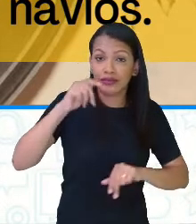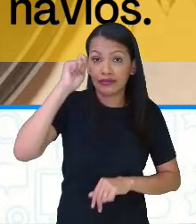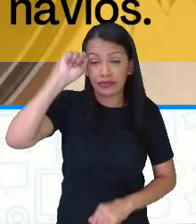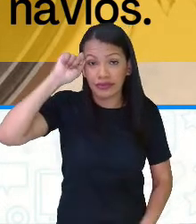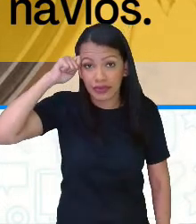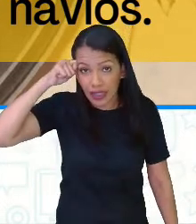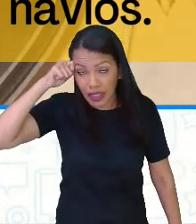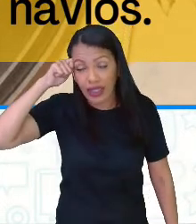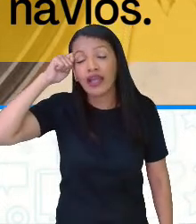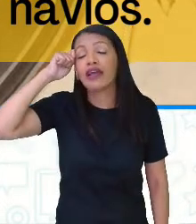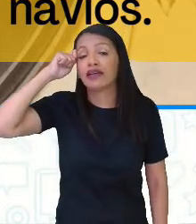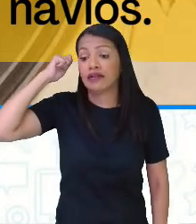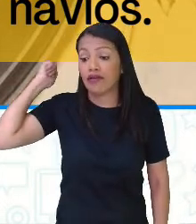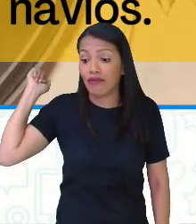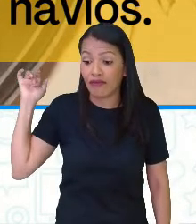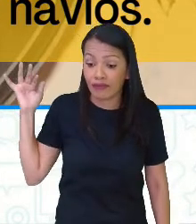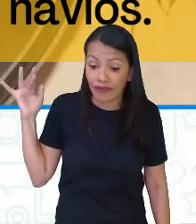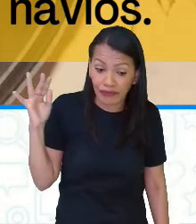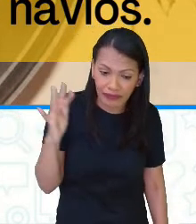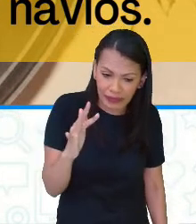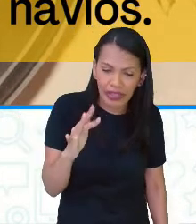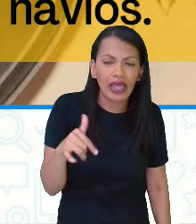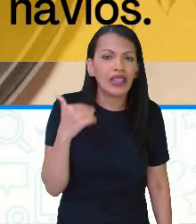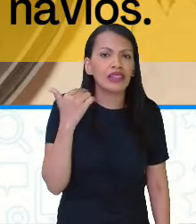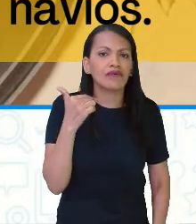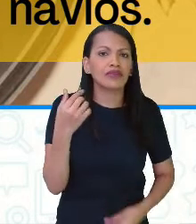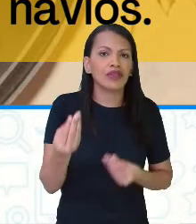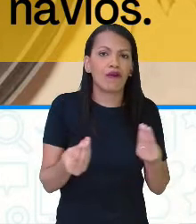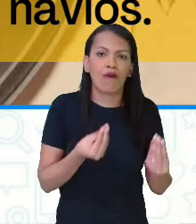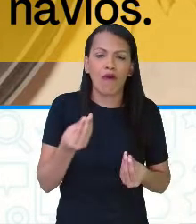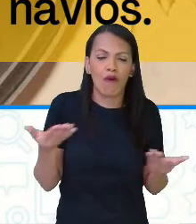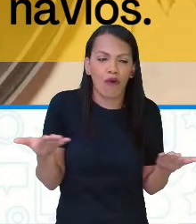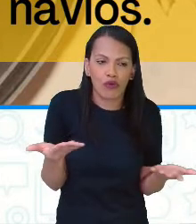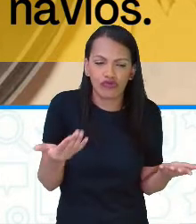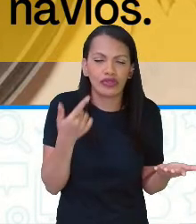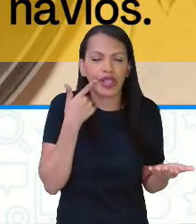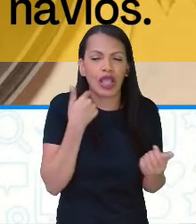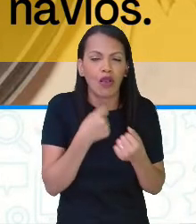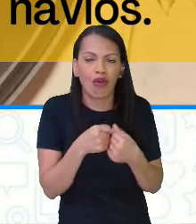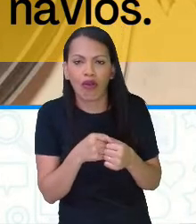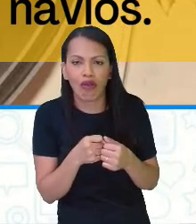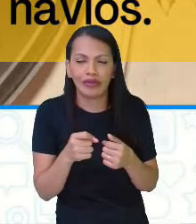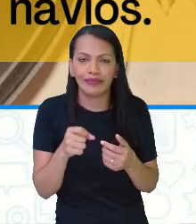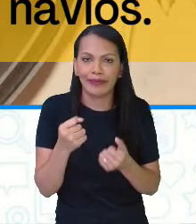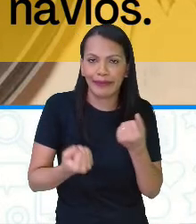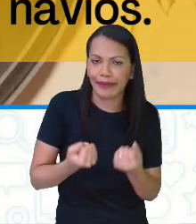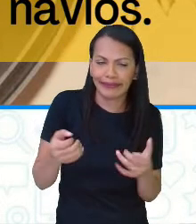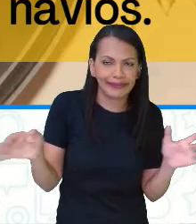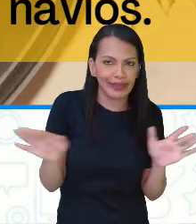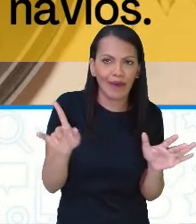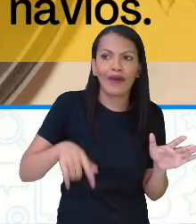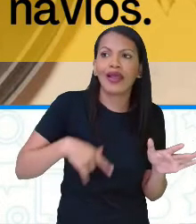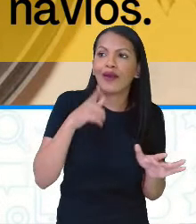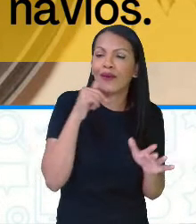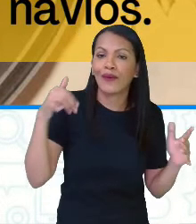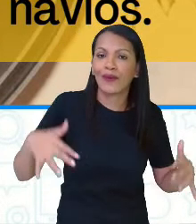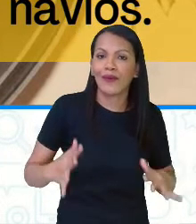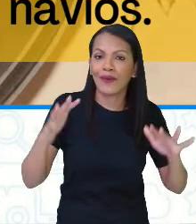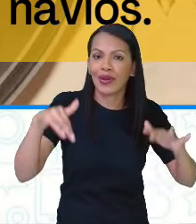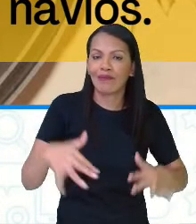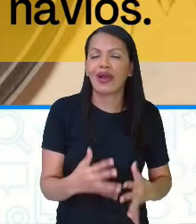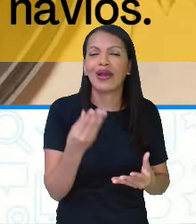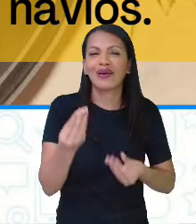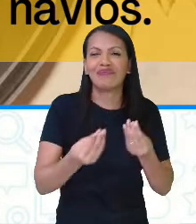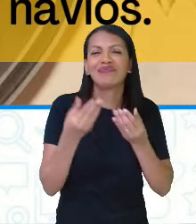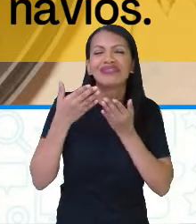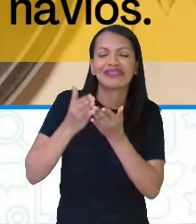porque antigamente também não se tinha o meio de transporte que se tem hoje. Para fazer esse transporte através do mar, era através dos